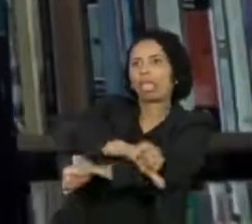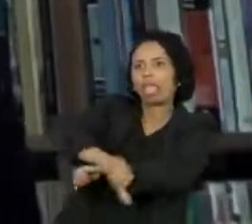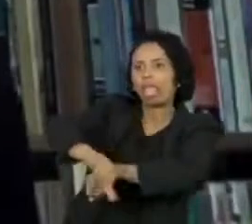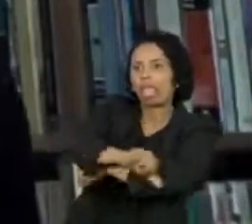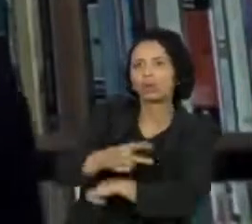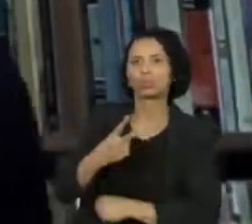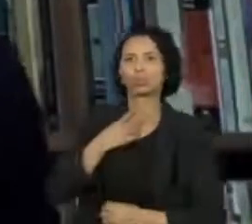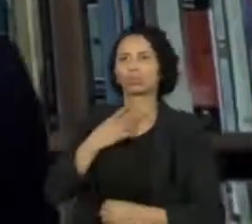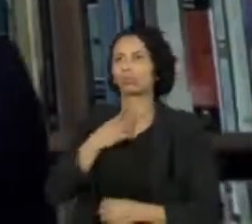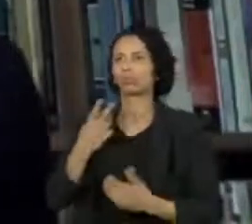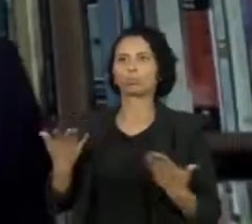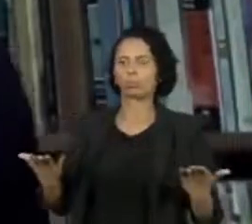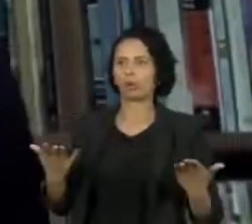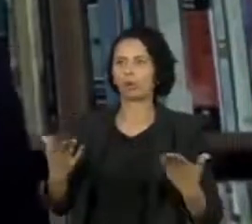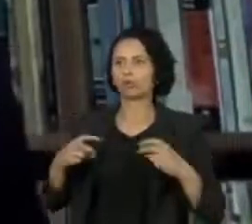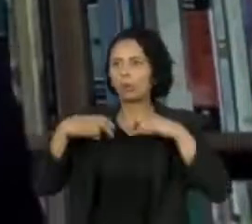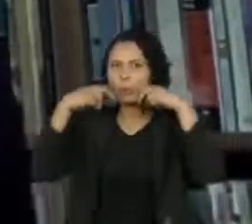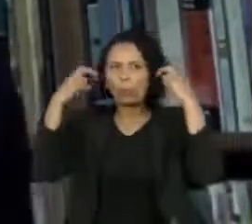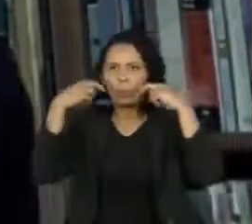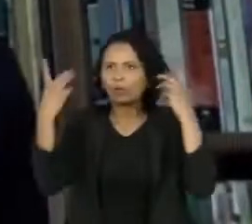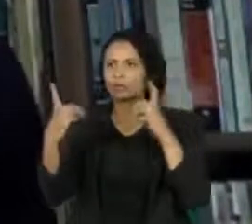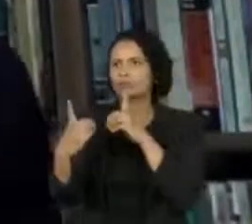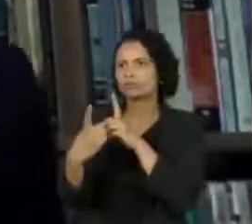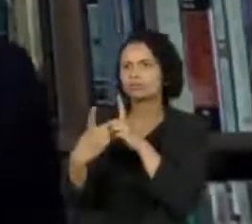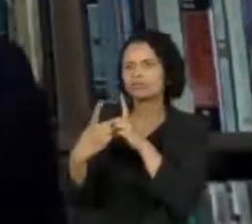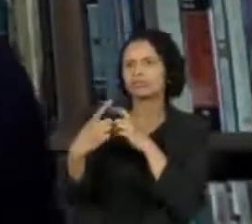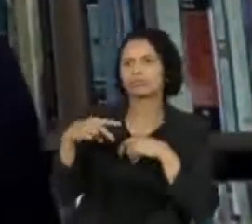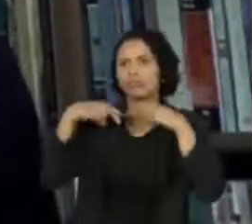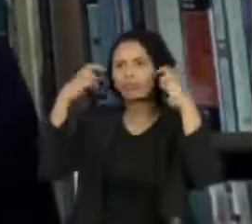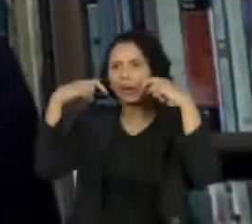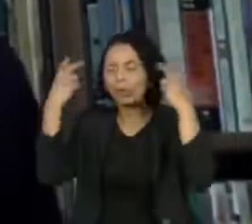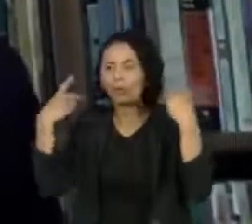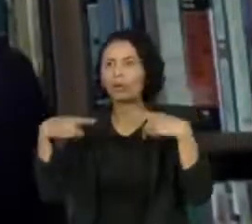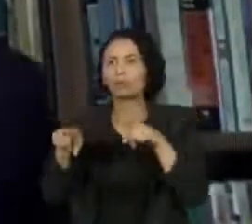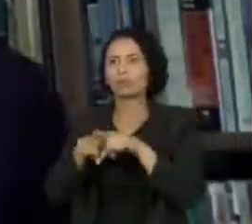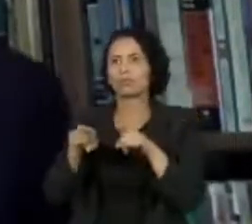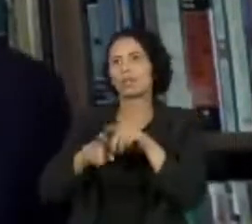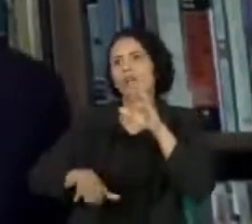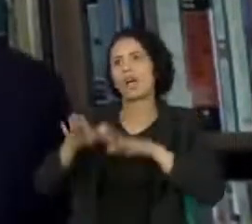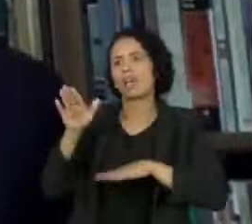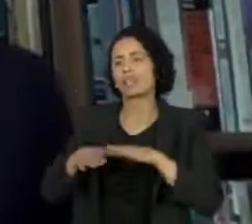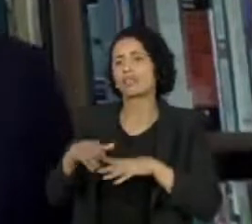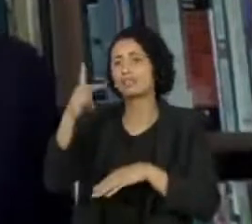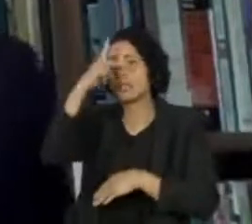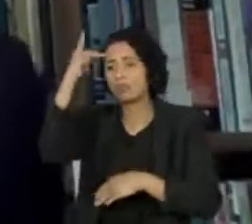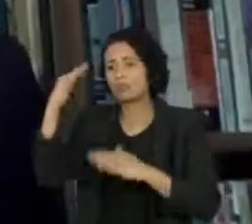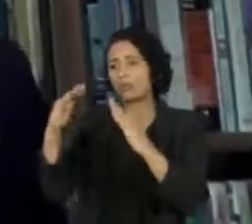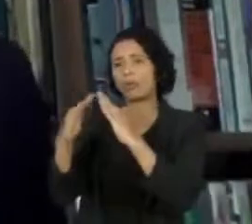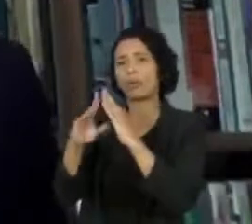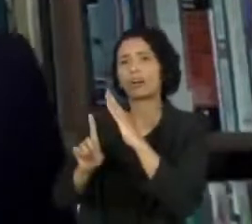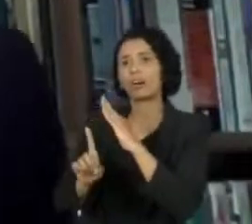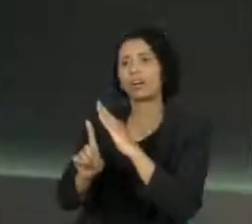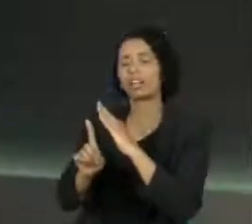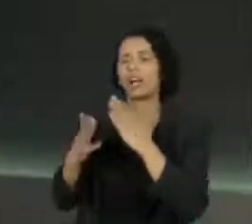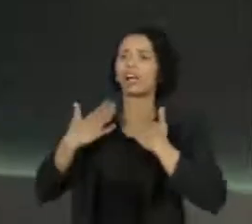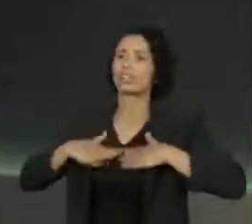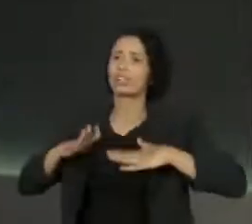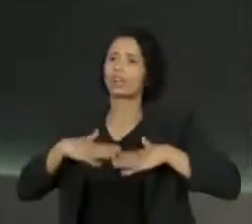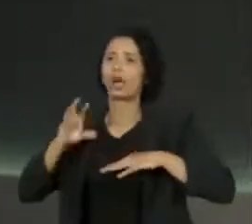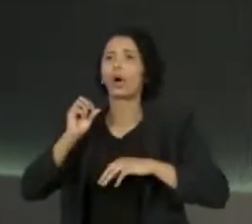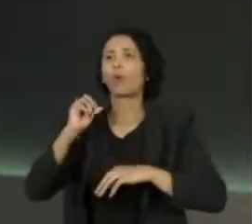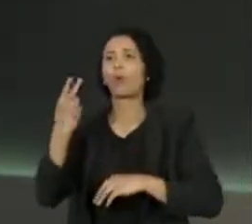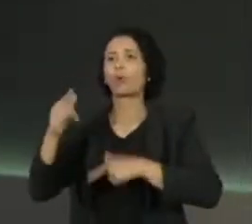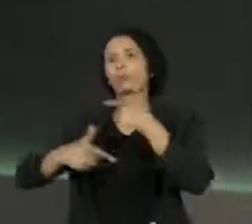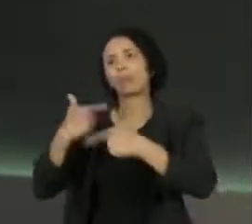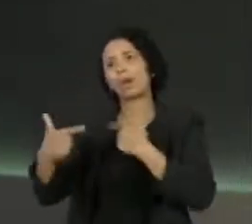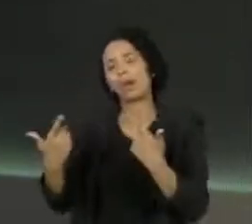ao ridículo o devedor ou interferir no seu descanso, no seu trabalho e no seu lazer. A gente